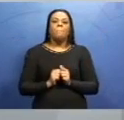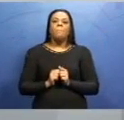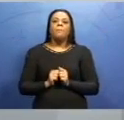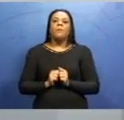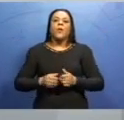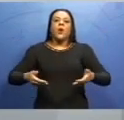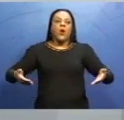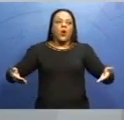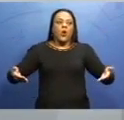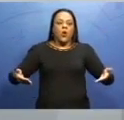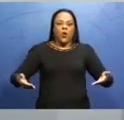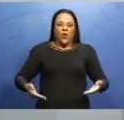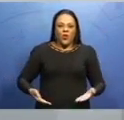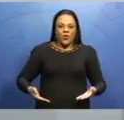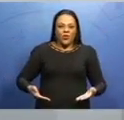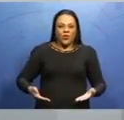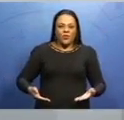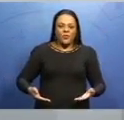Hoje